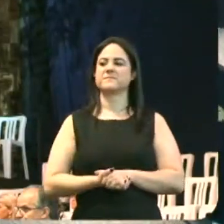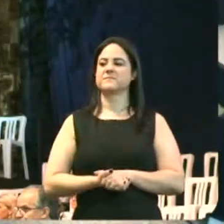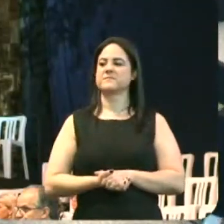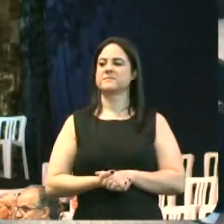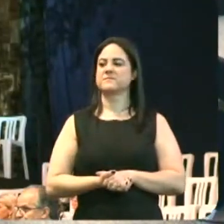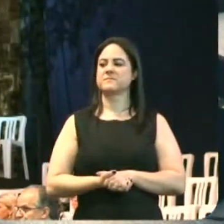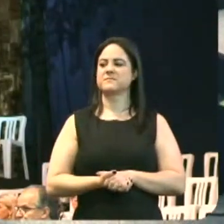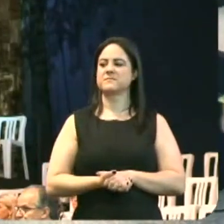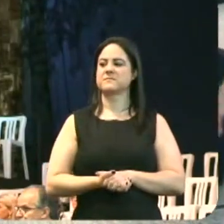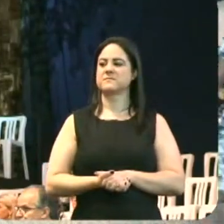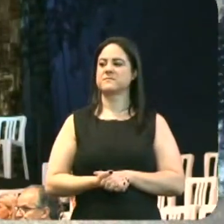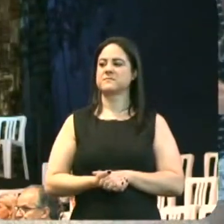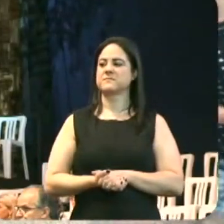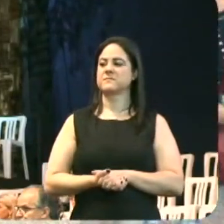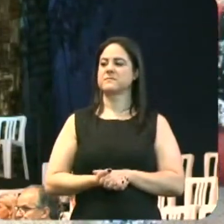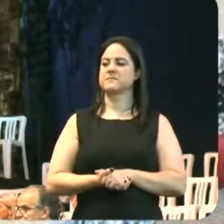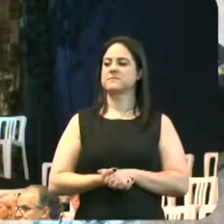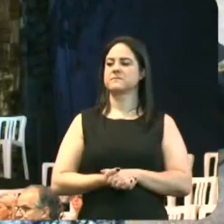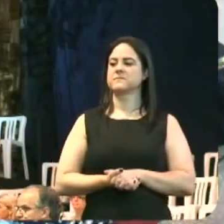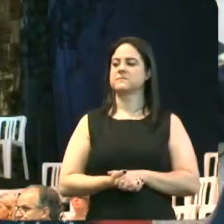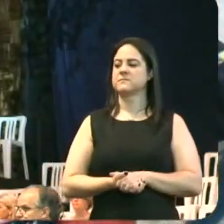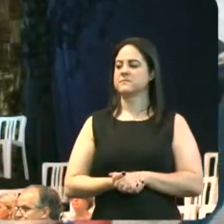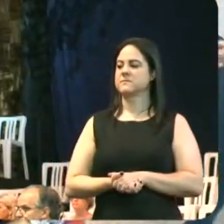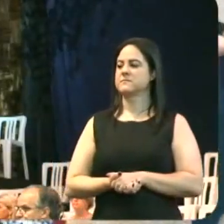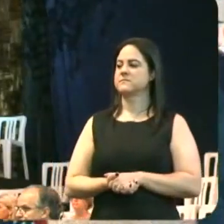Ele é o Senhor.